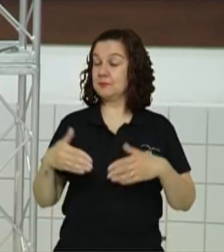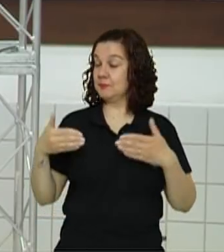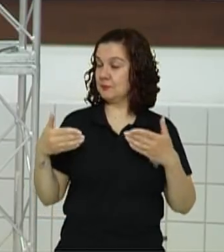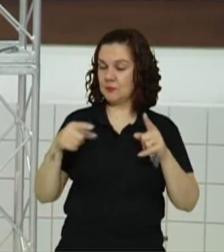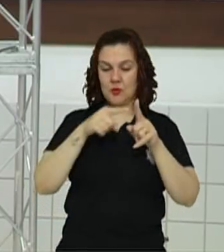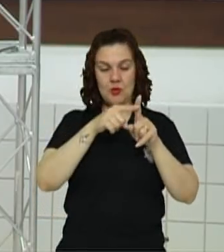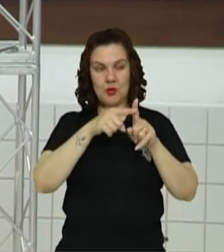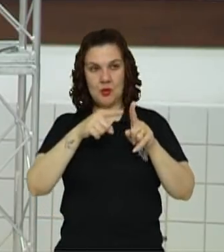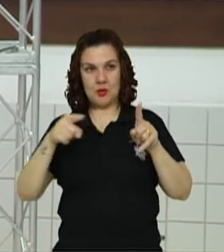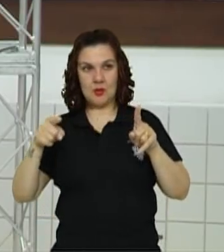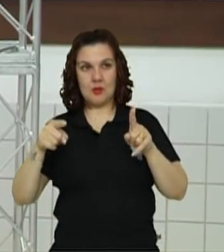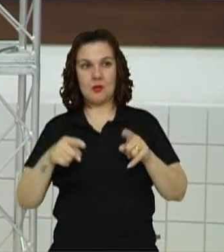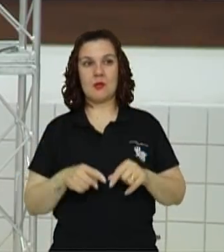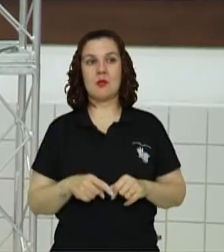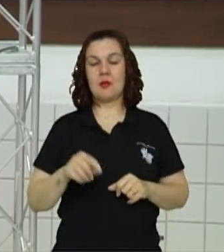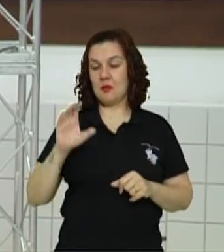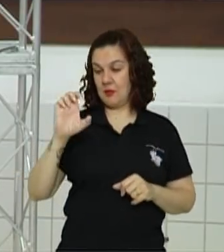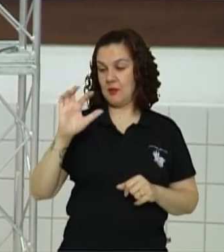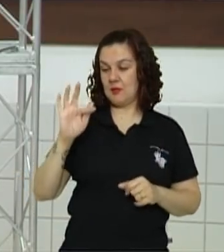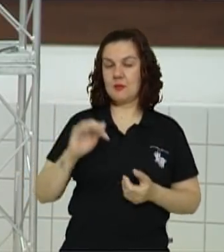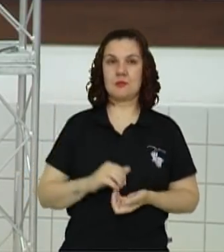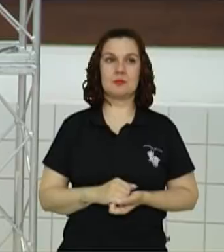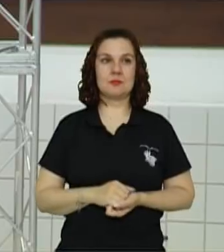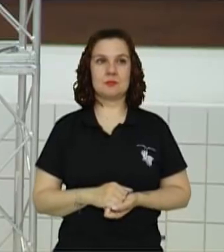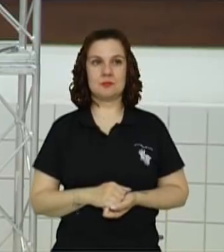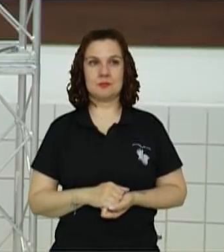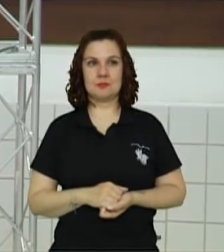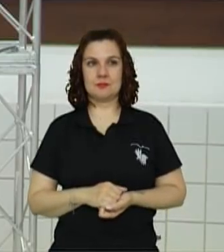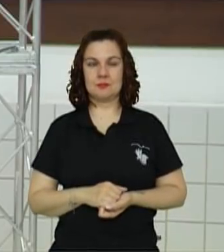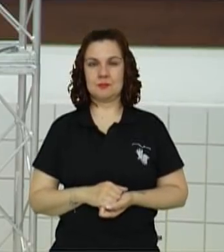DF dividido por EF.